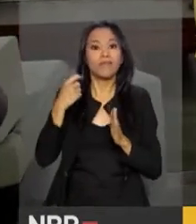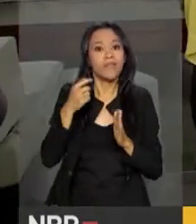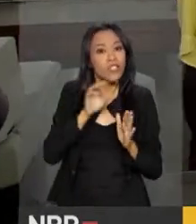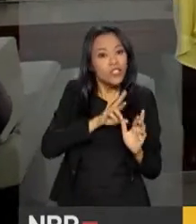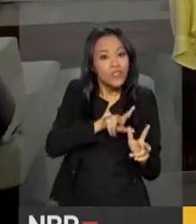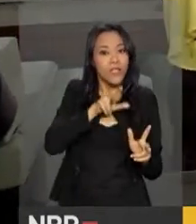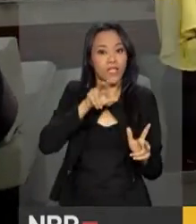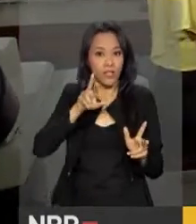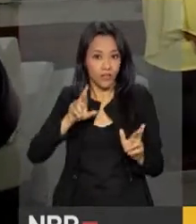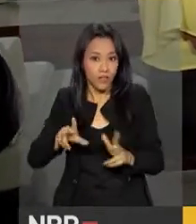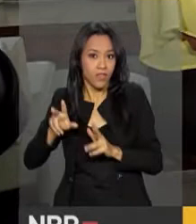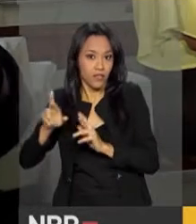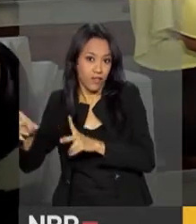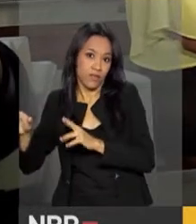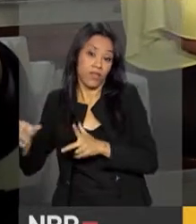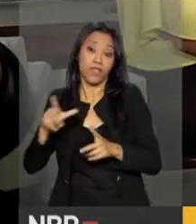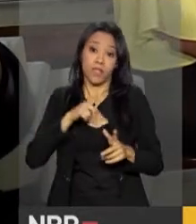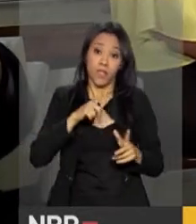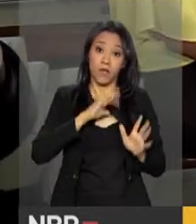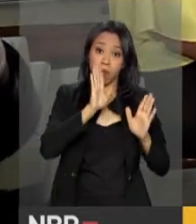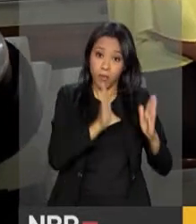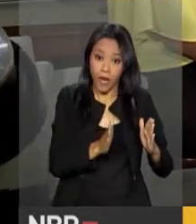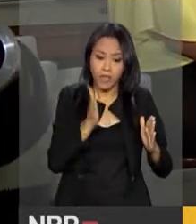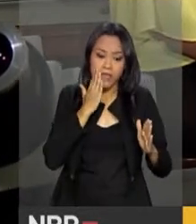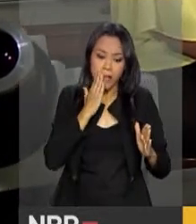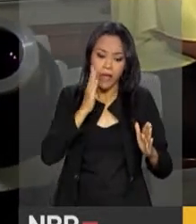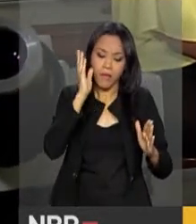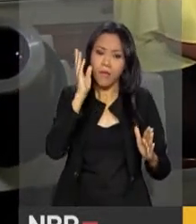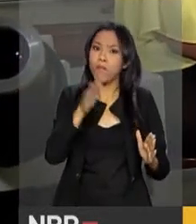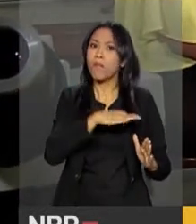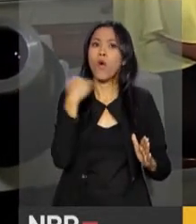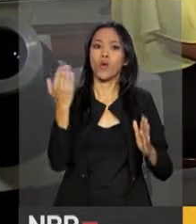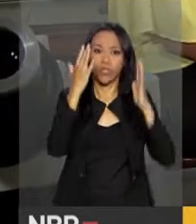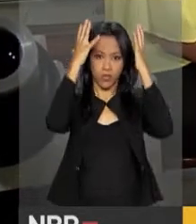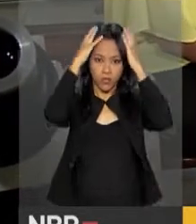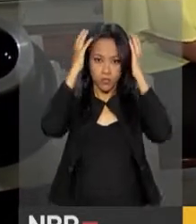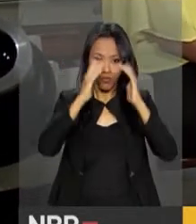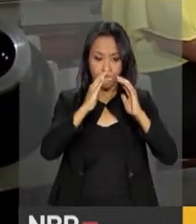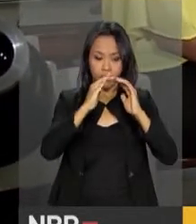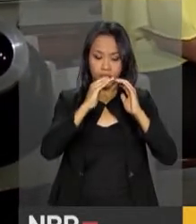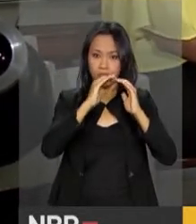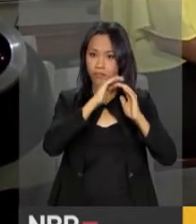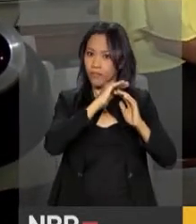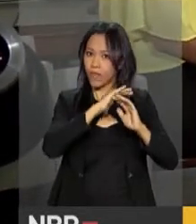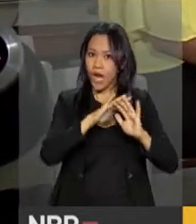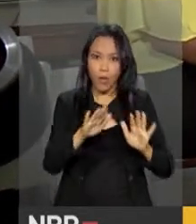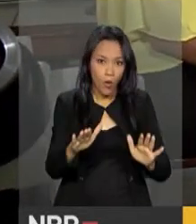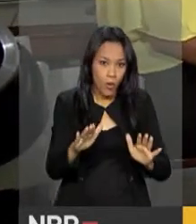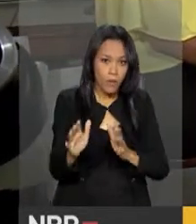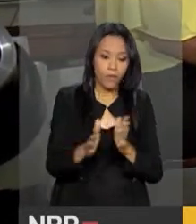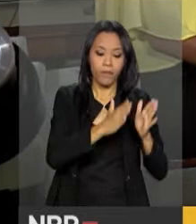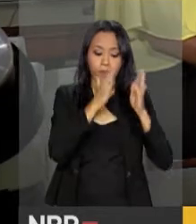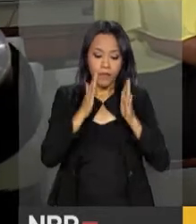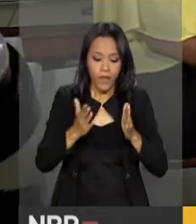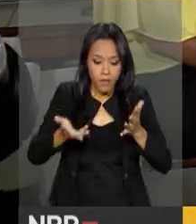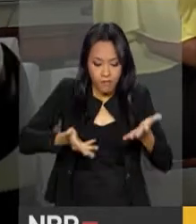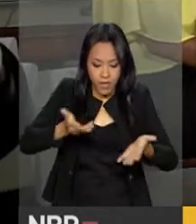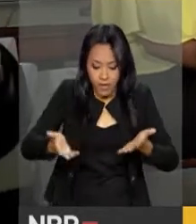é nós temos a necessidade do diagnóstico de morte encefálica depois dando cuidado